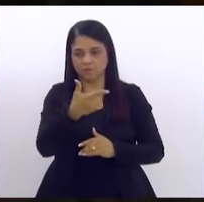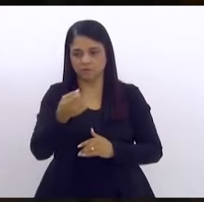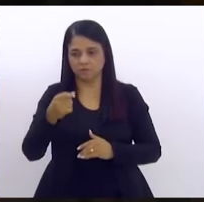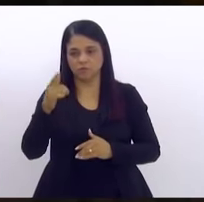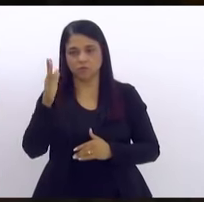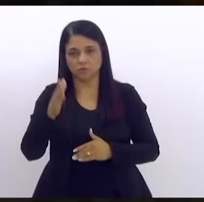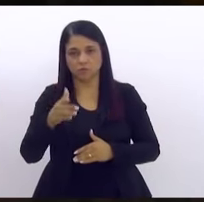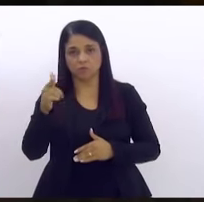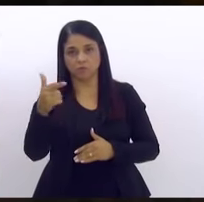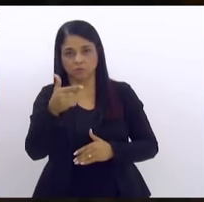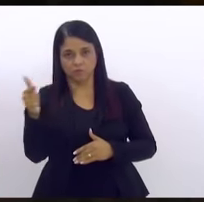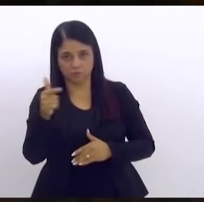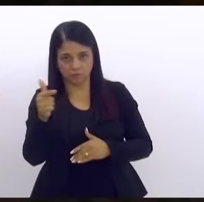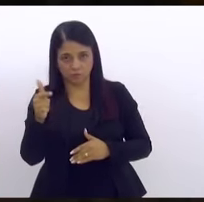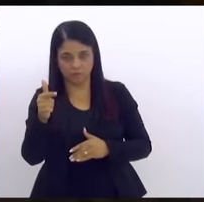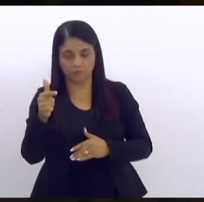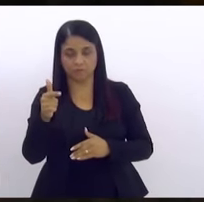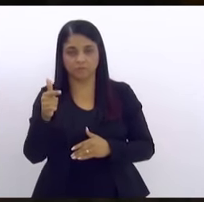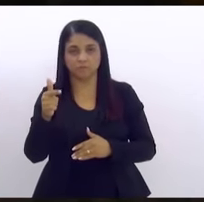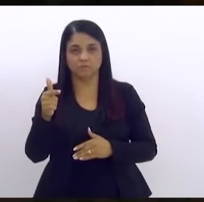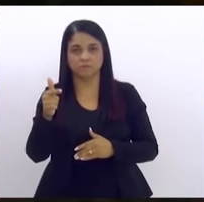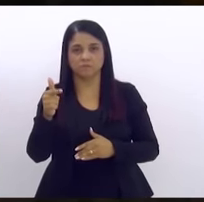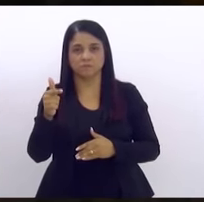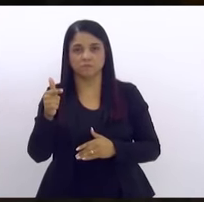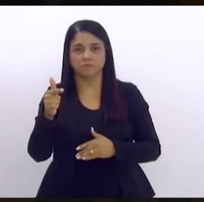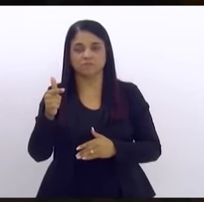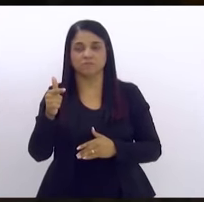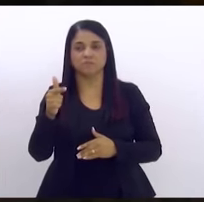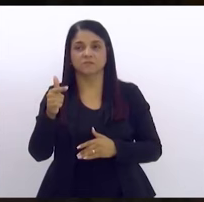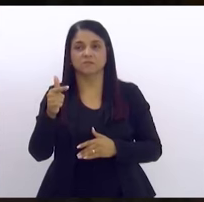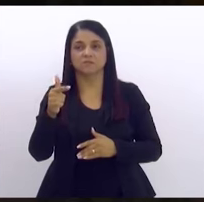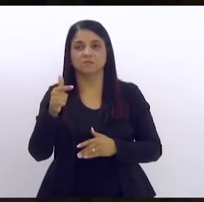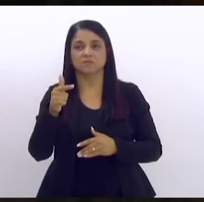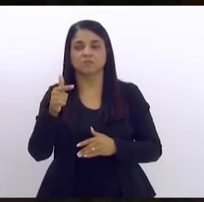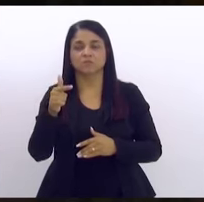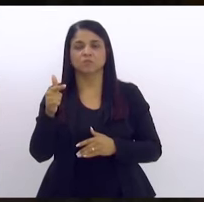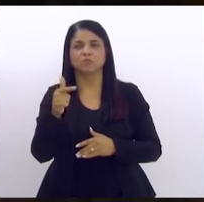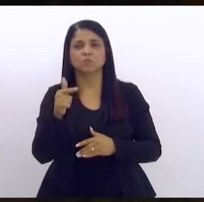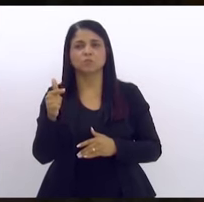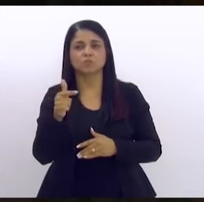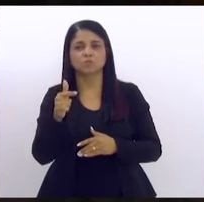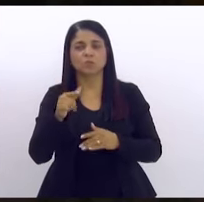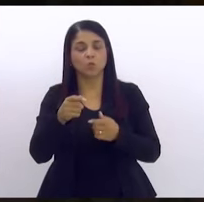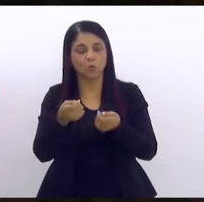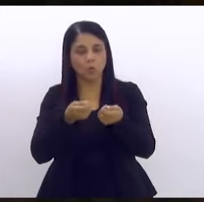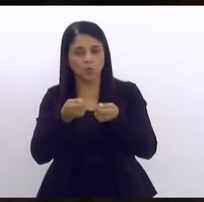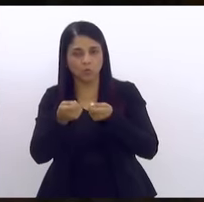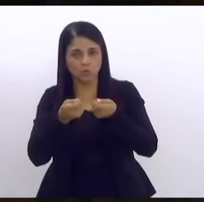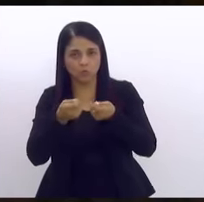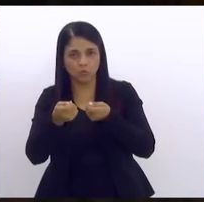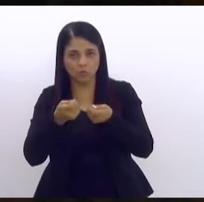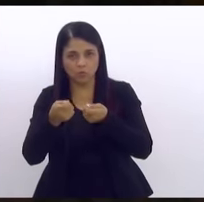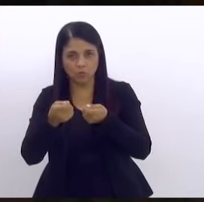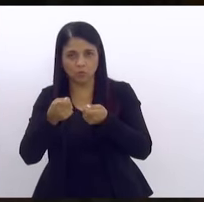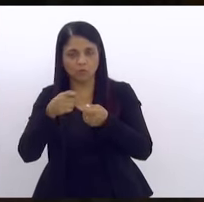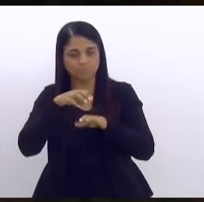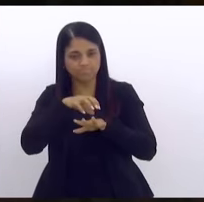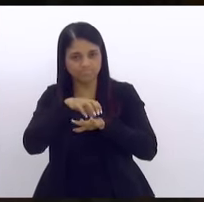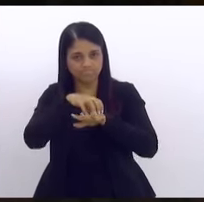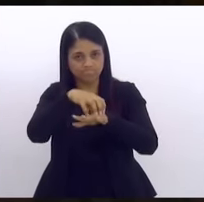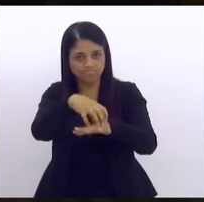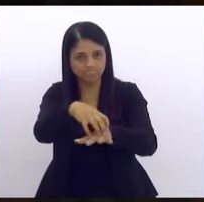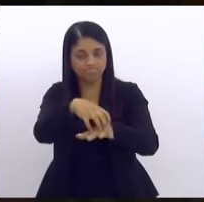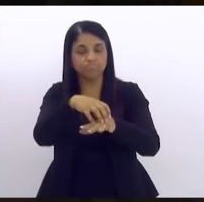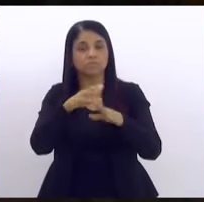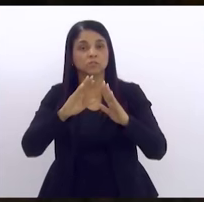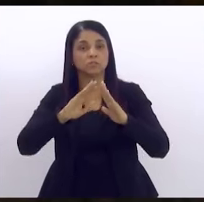de 2022, que disciplina o controle de frota de transporte